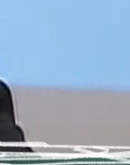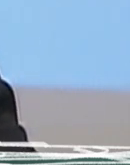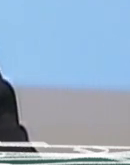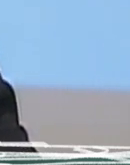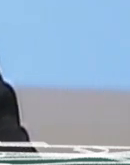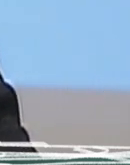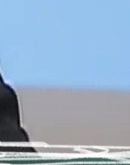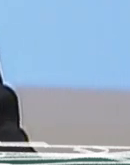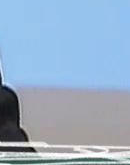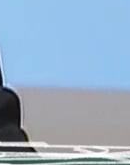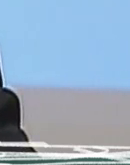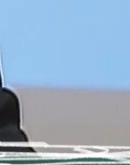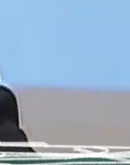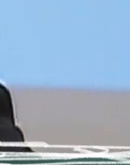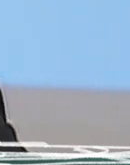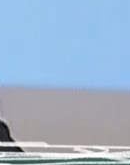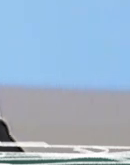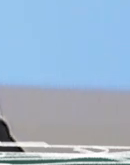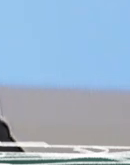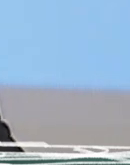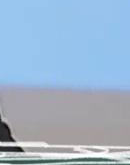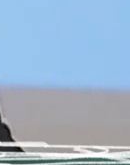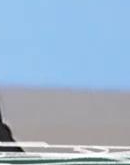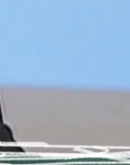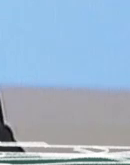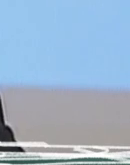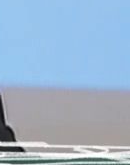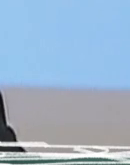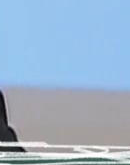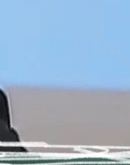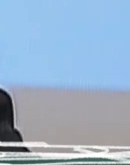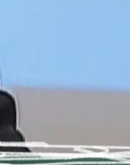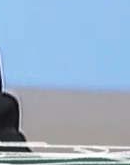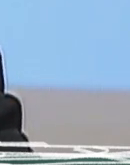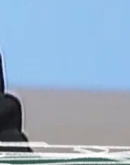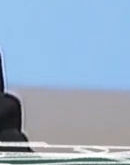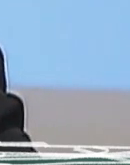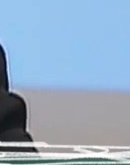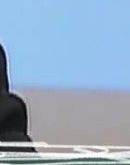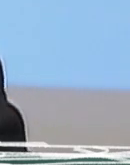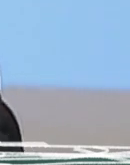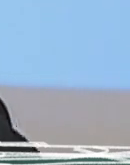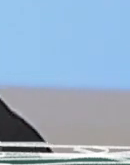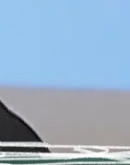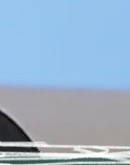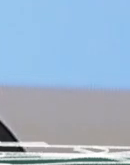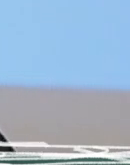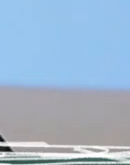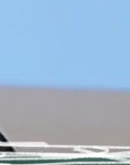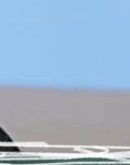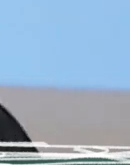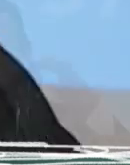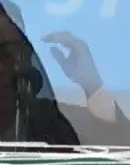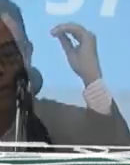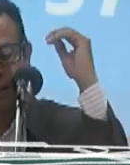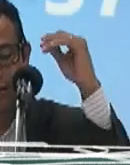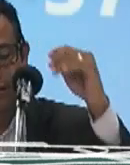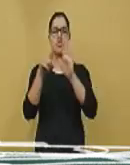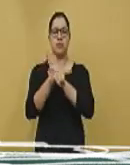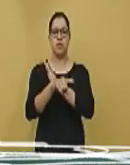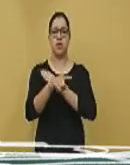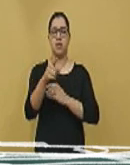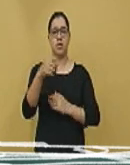mais amplos setores sociais, das minorias historicamente alijadas dessa instituição, como